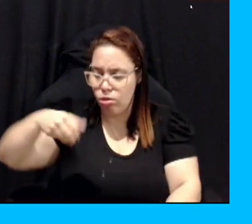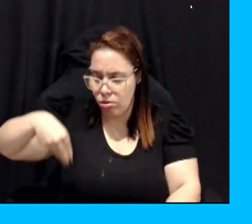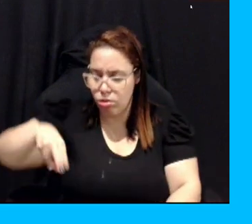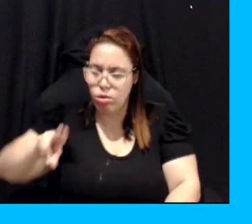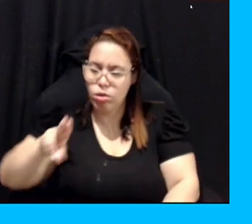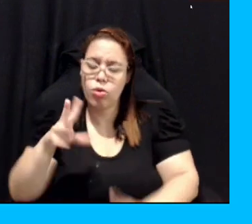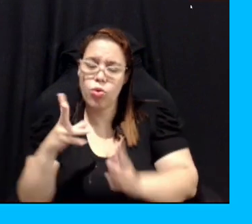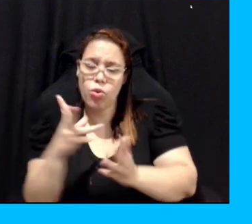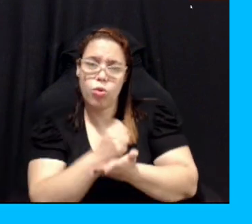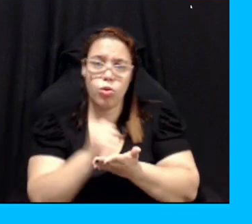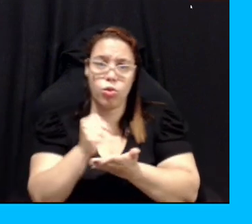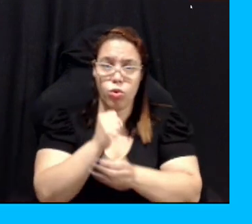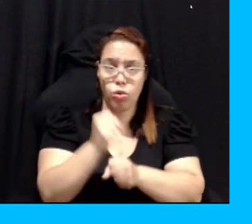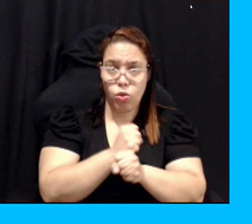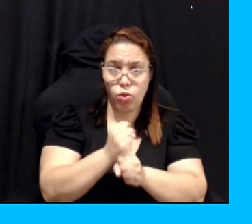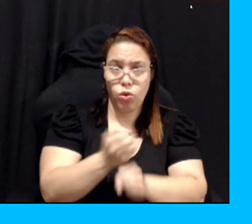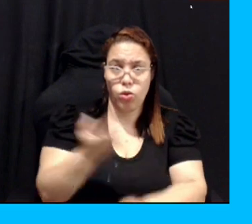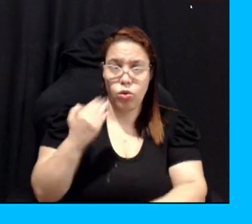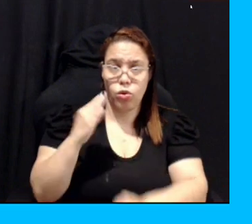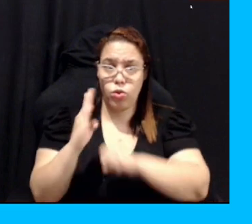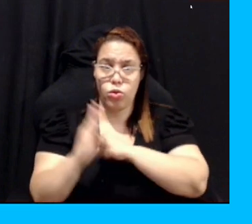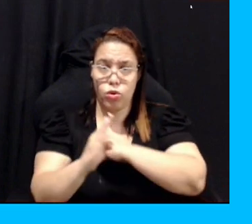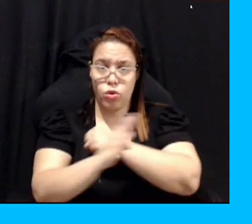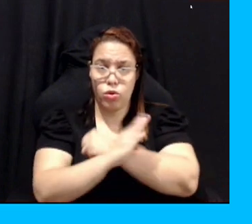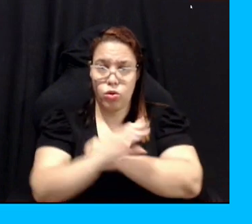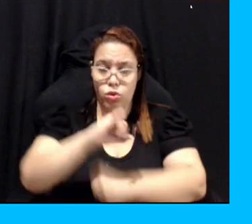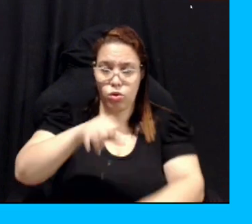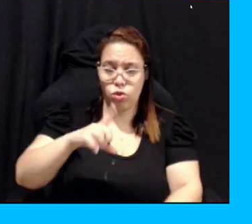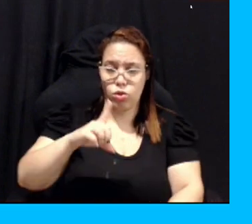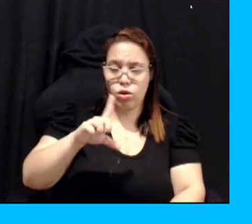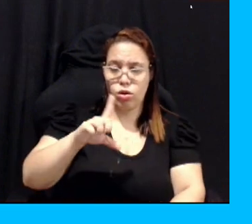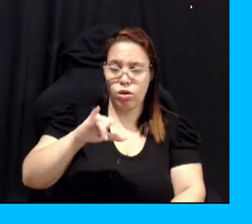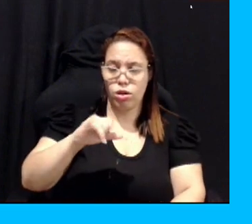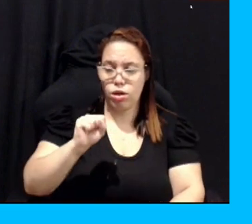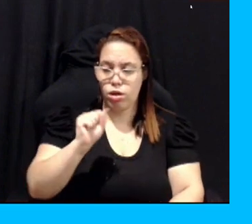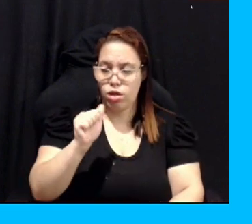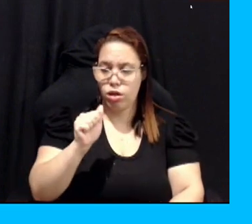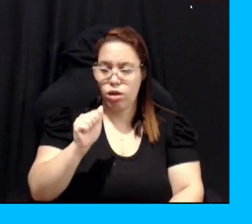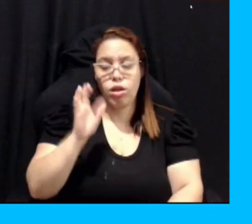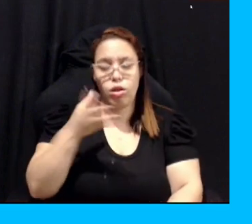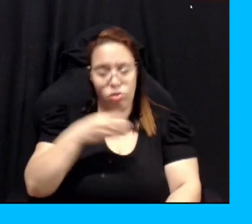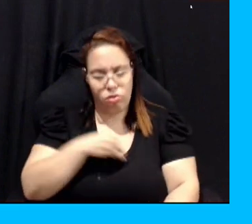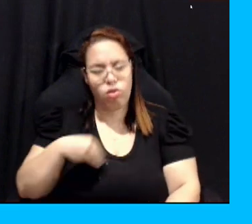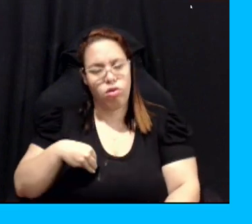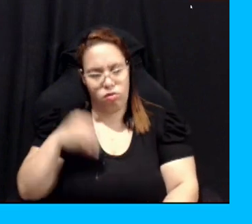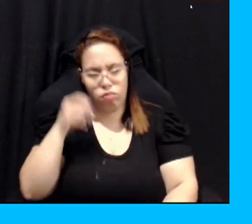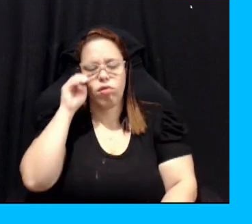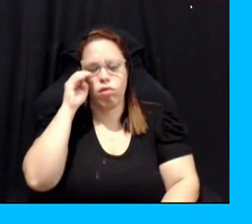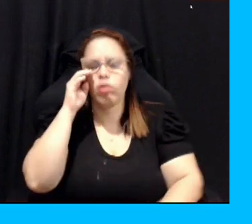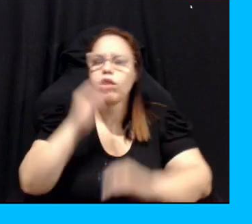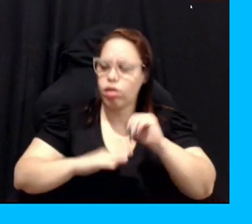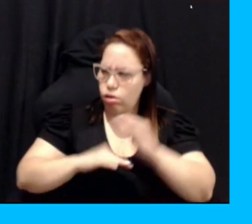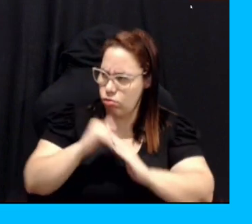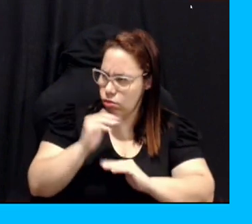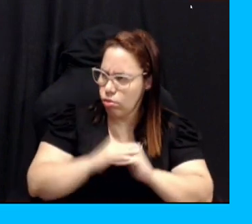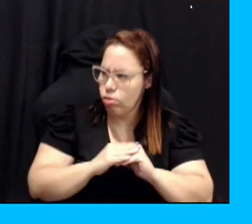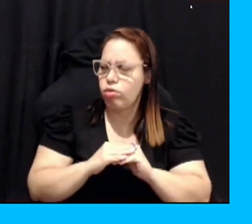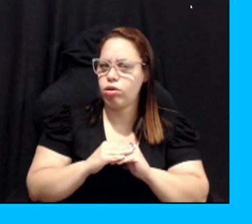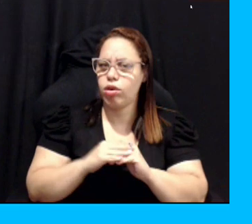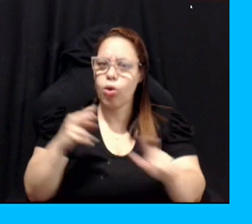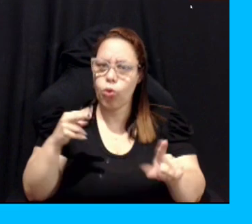ano passado no bairro Jardim Lisa. Já passou por exames e tratamento. Está